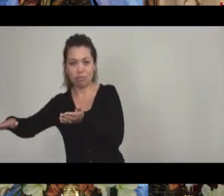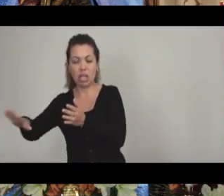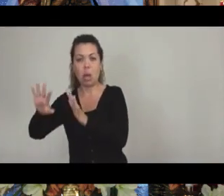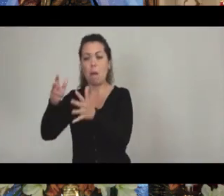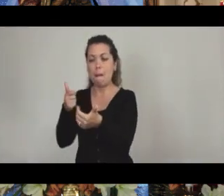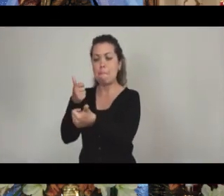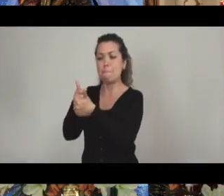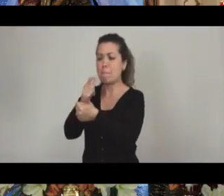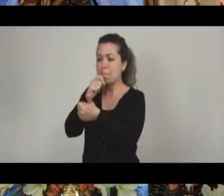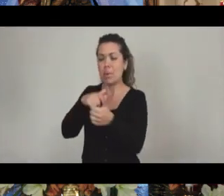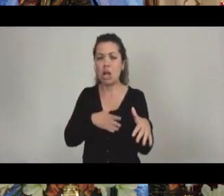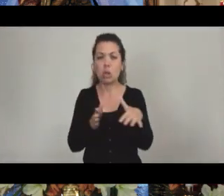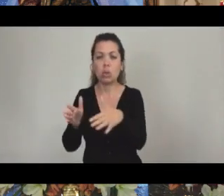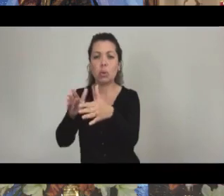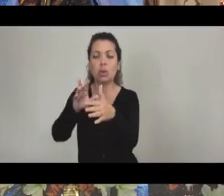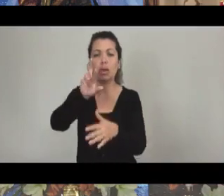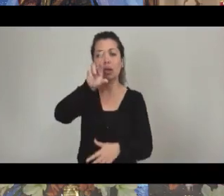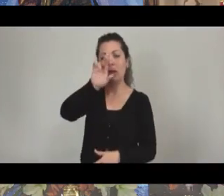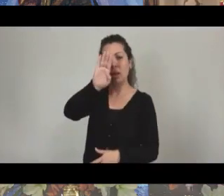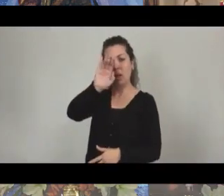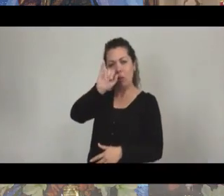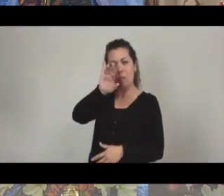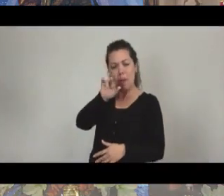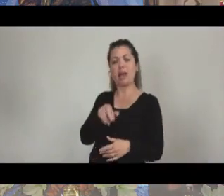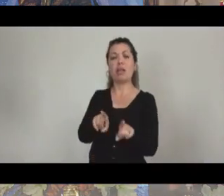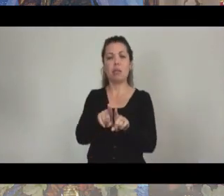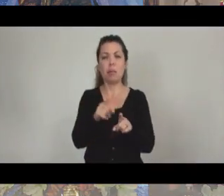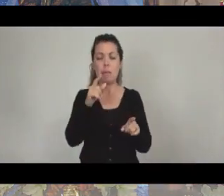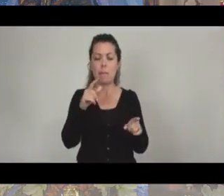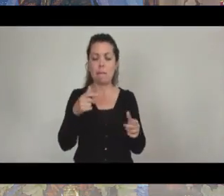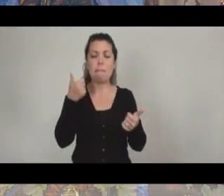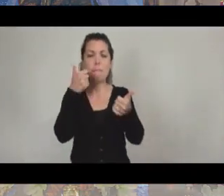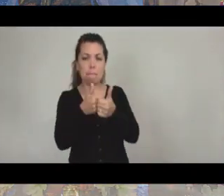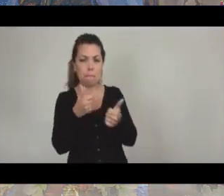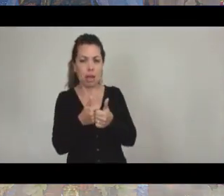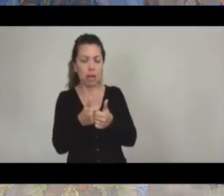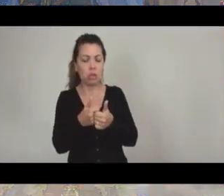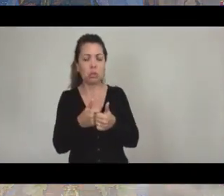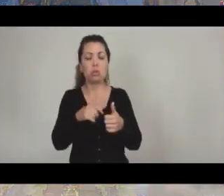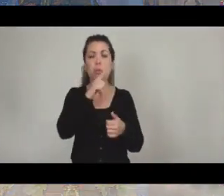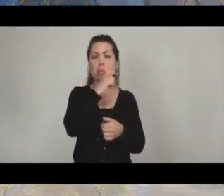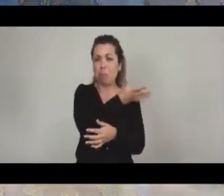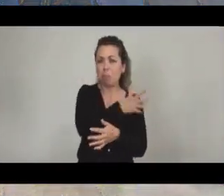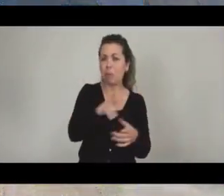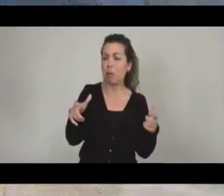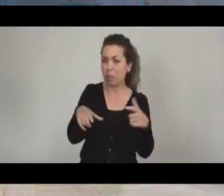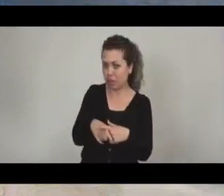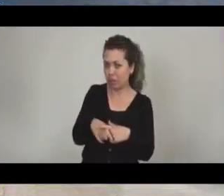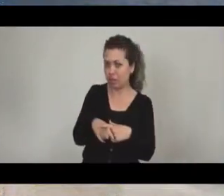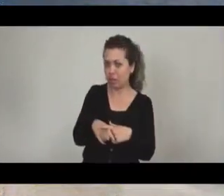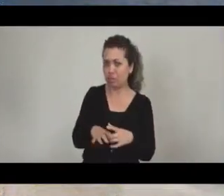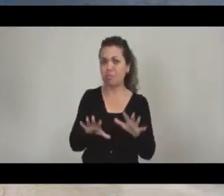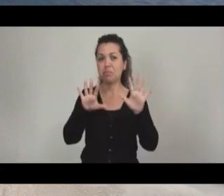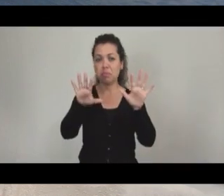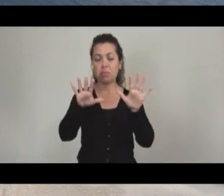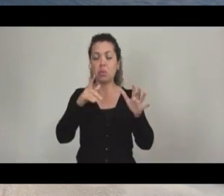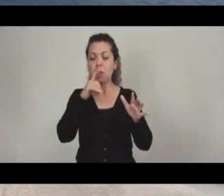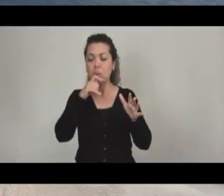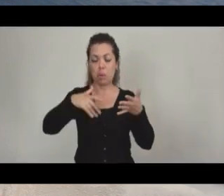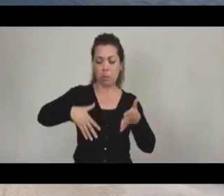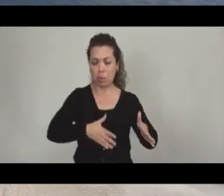com a tentativa de transporte. Uma família caiçara teria se ocupado de levar a imagem até a igreja matriz, mas no caminho